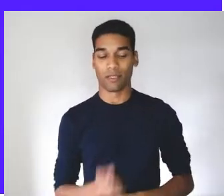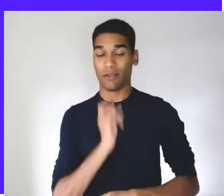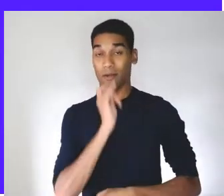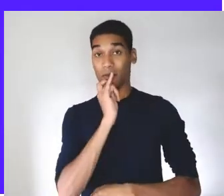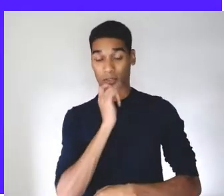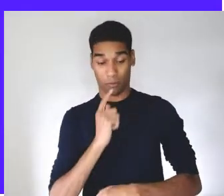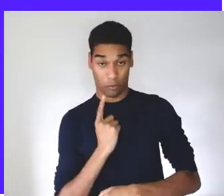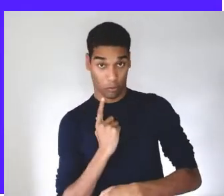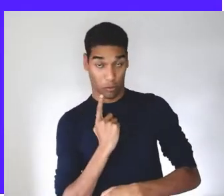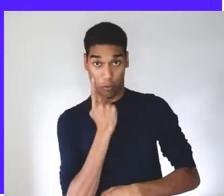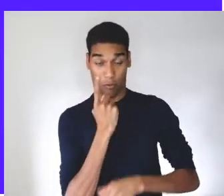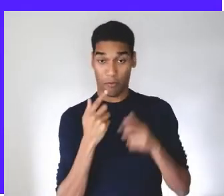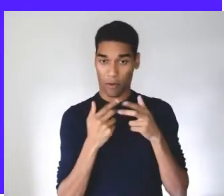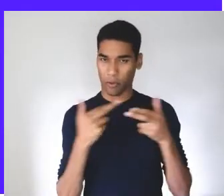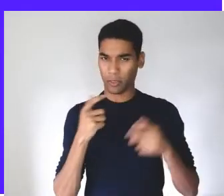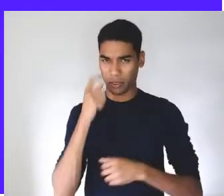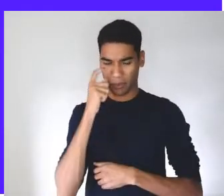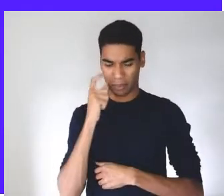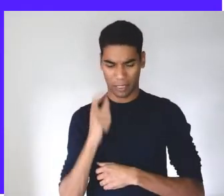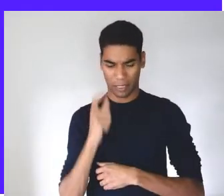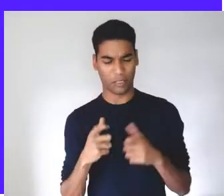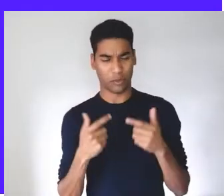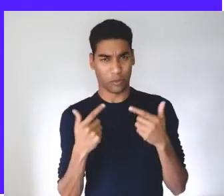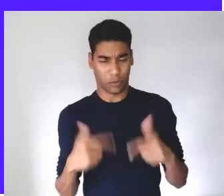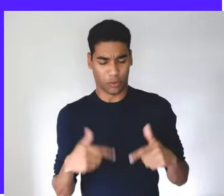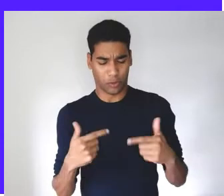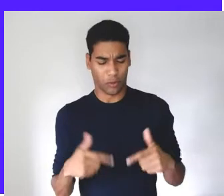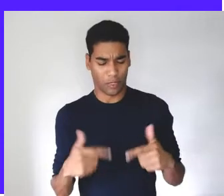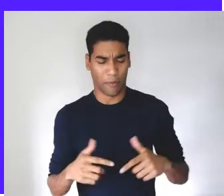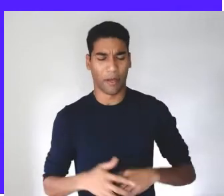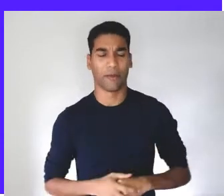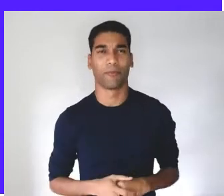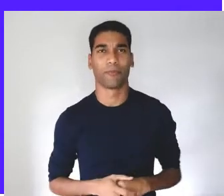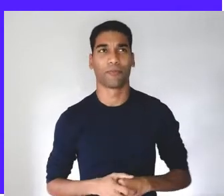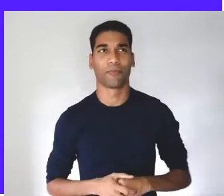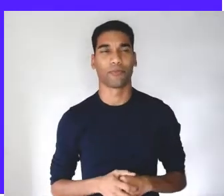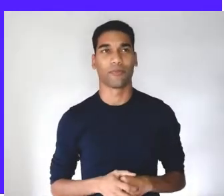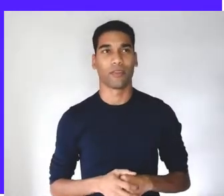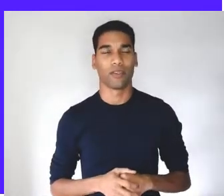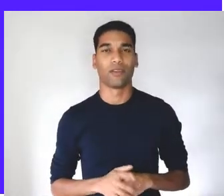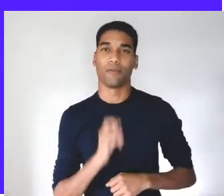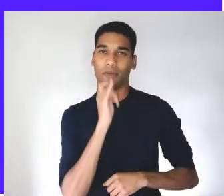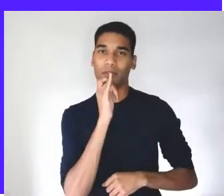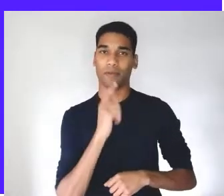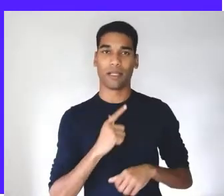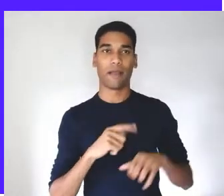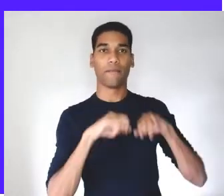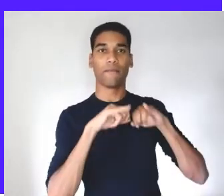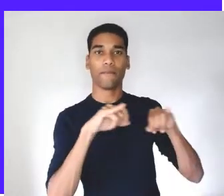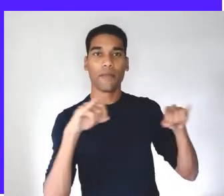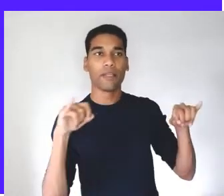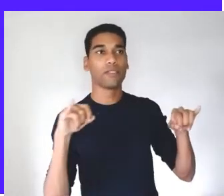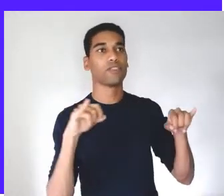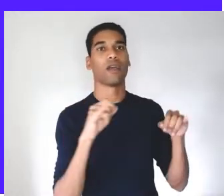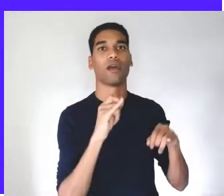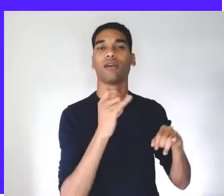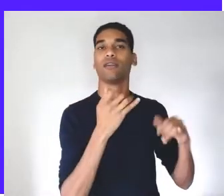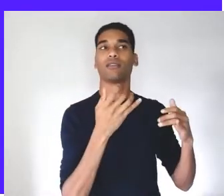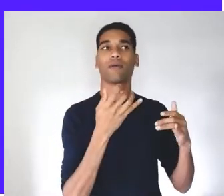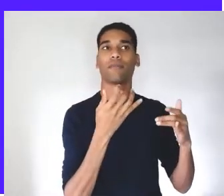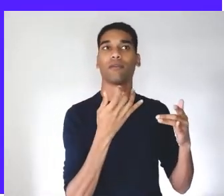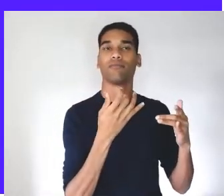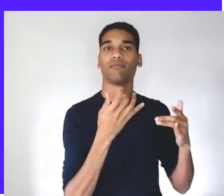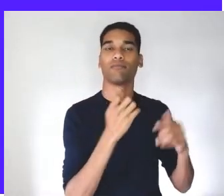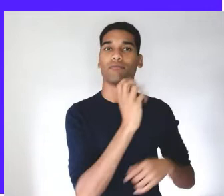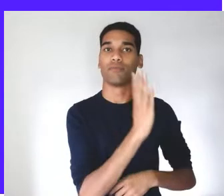é, embora tenha essa perspectiva de mídia tradicional, mídia independente, a mídia ativista, enfim, eu vejo uma